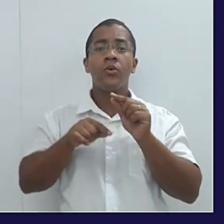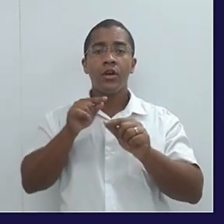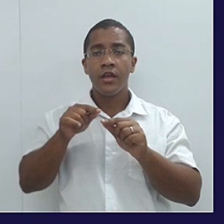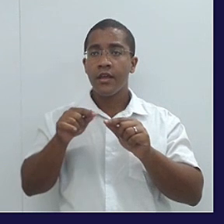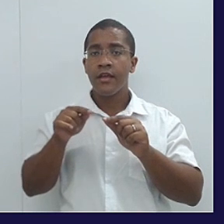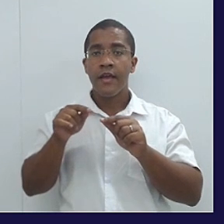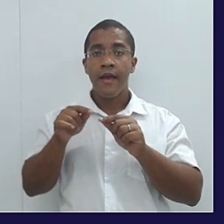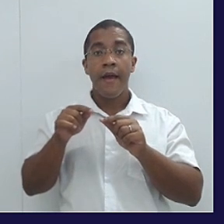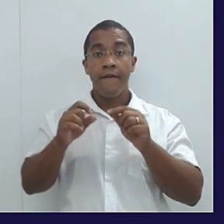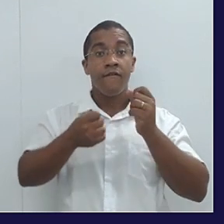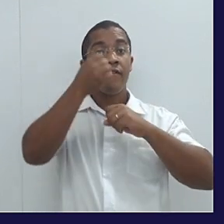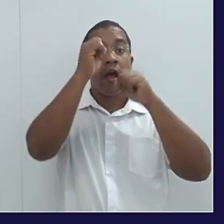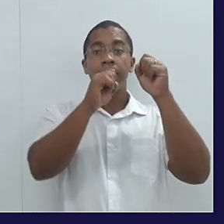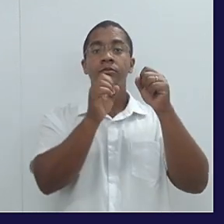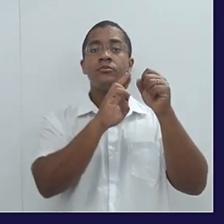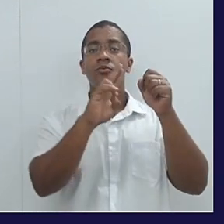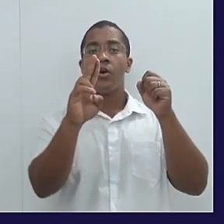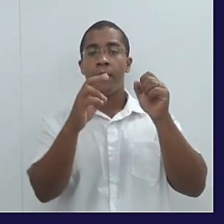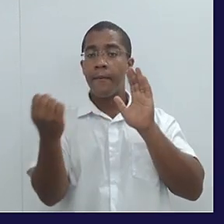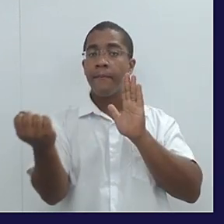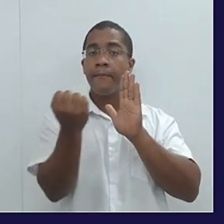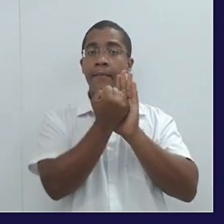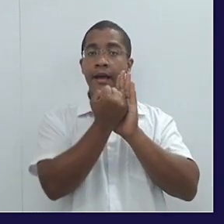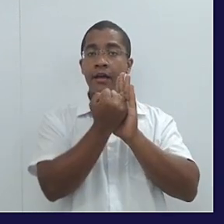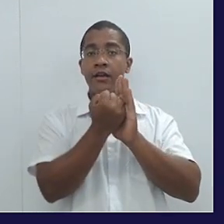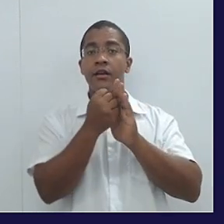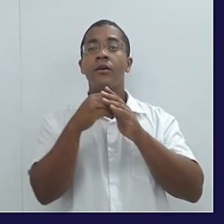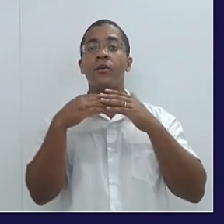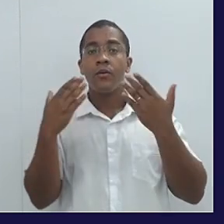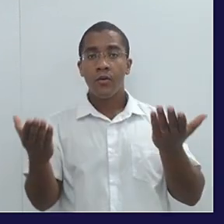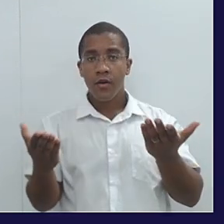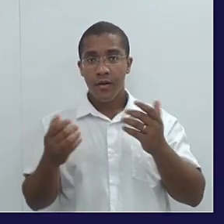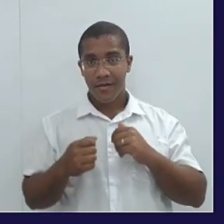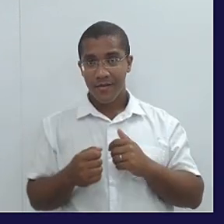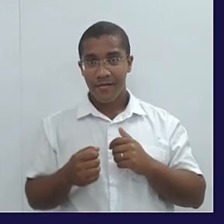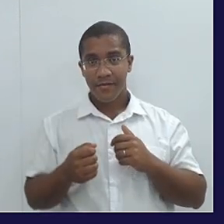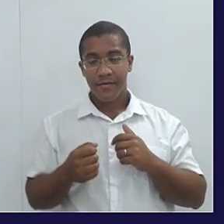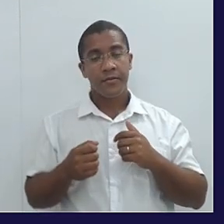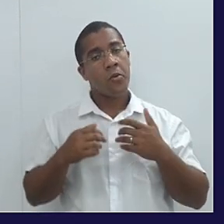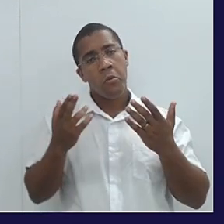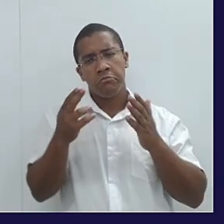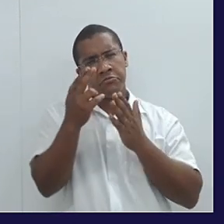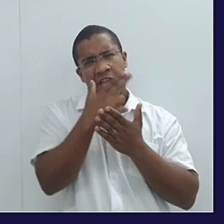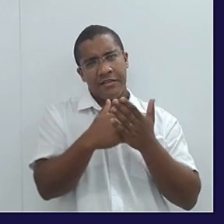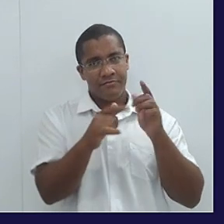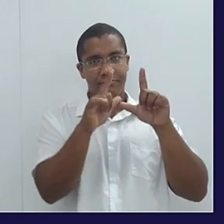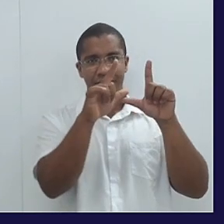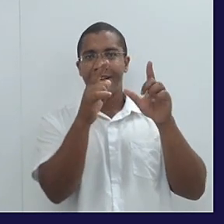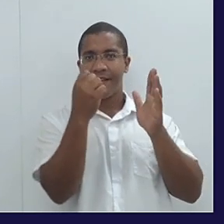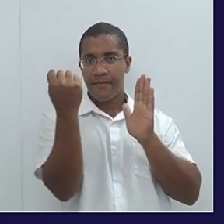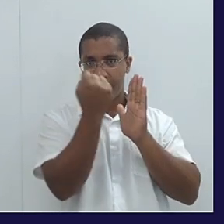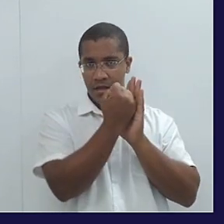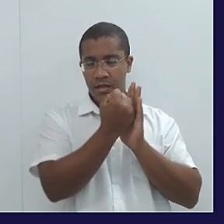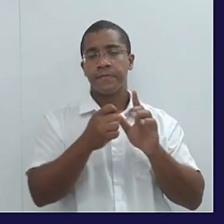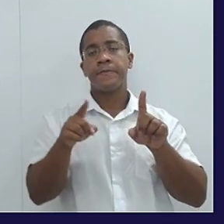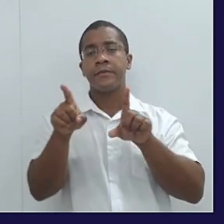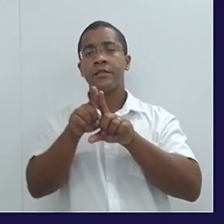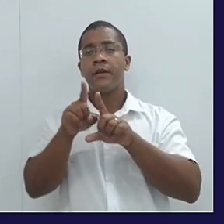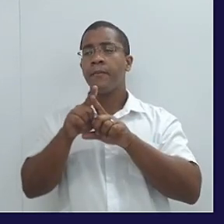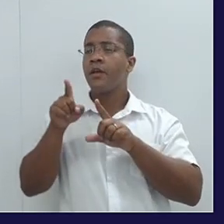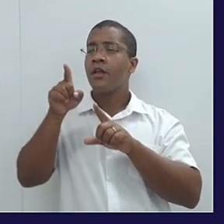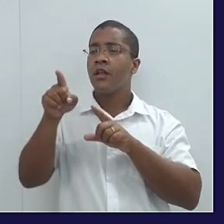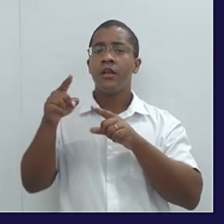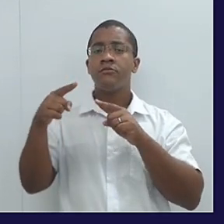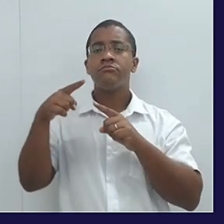equipamento, o nome do fabricante, a marca comercial ou a logomarca, a indicação do